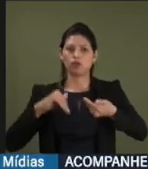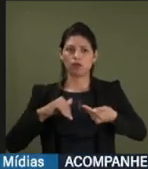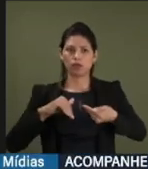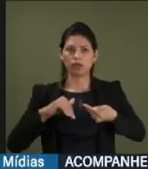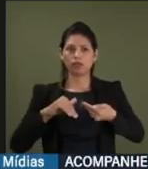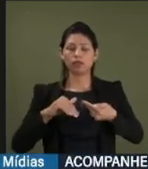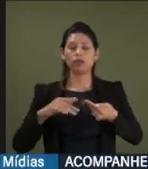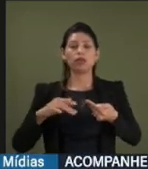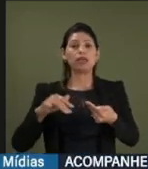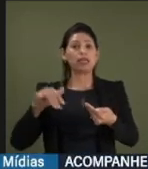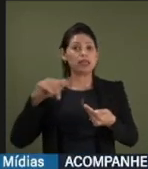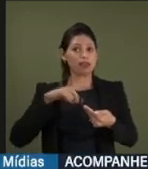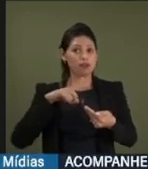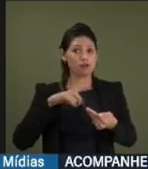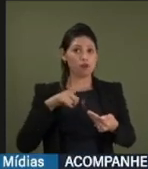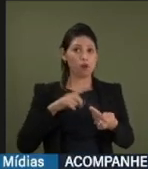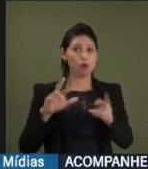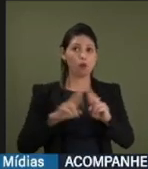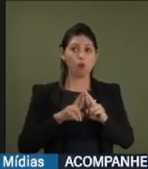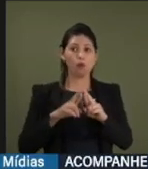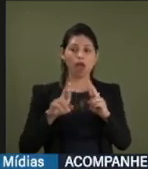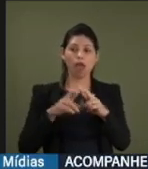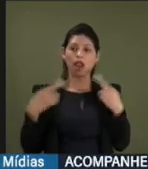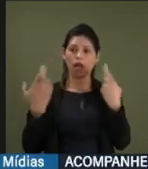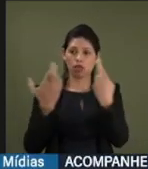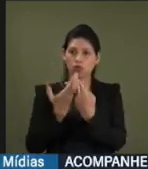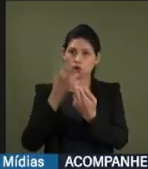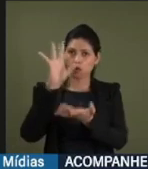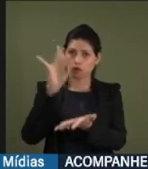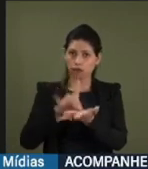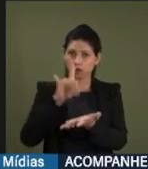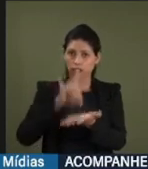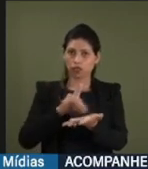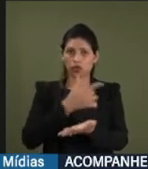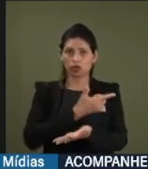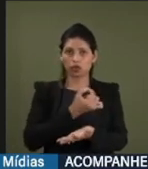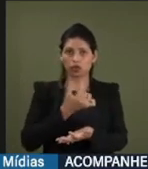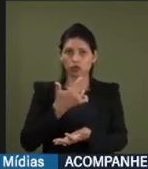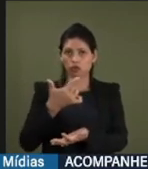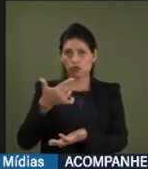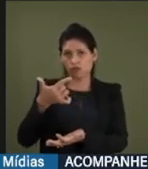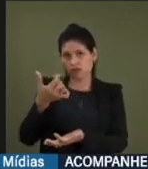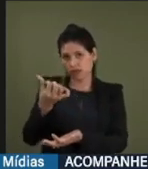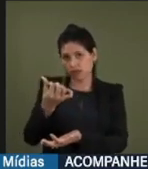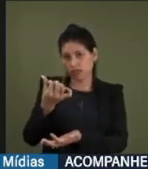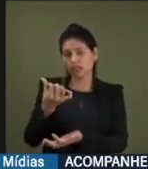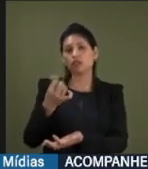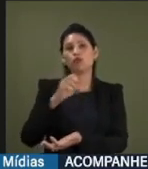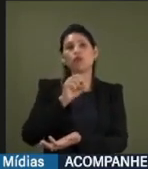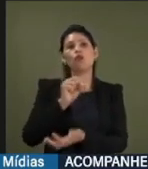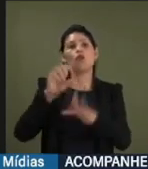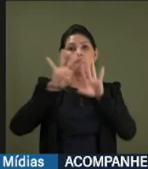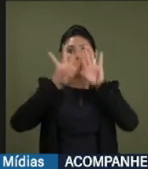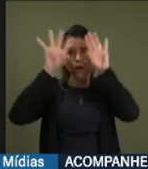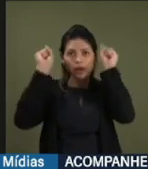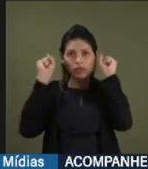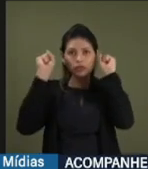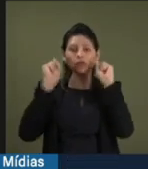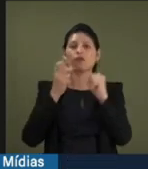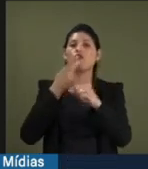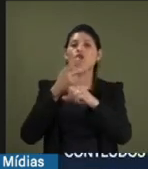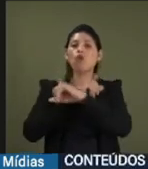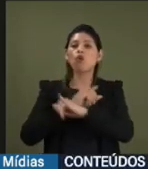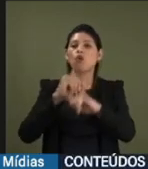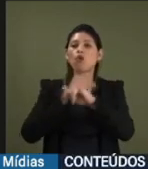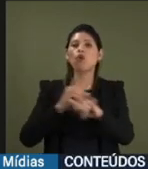relatório oficial de 2023, presidente, o STF informou a existência de 24 mil